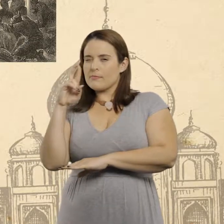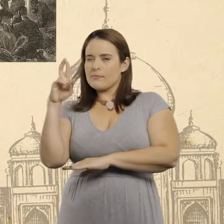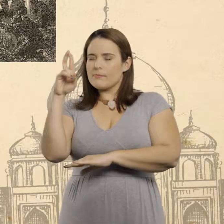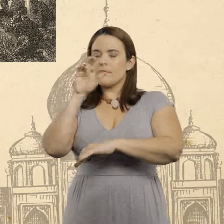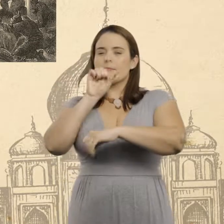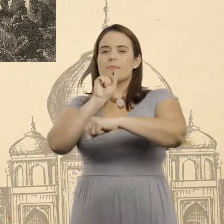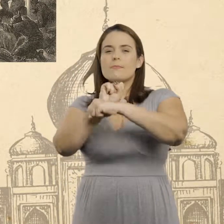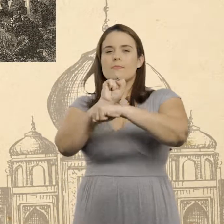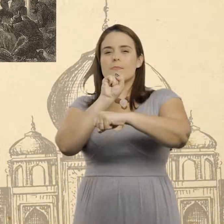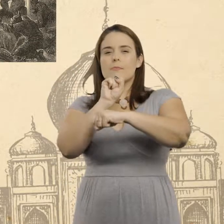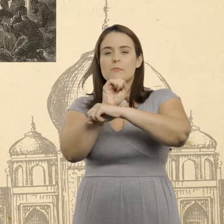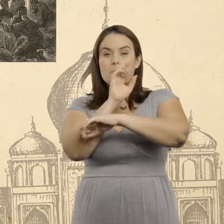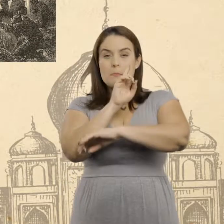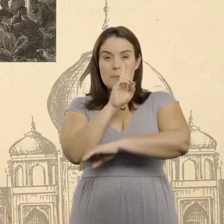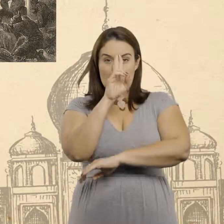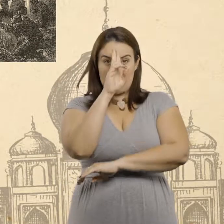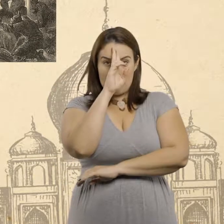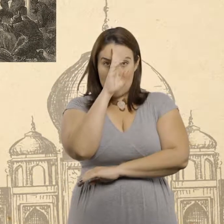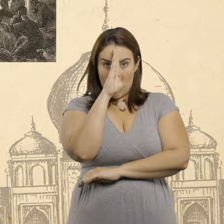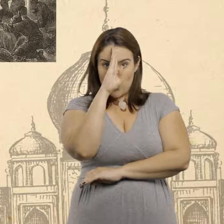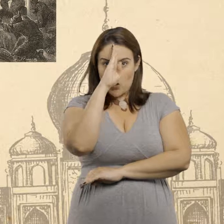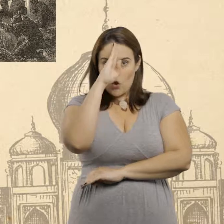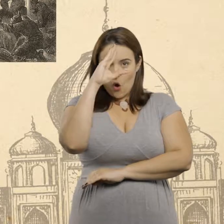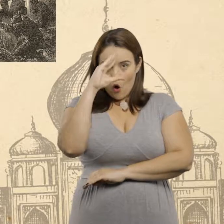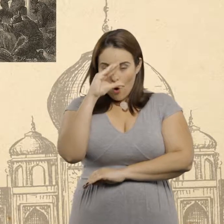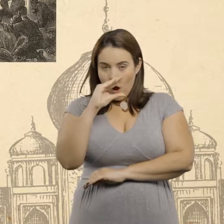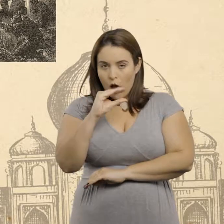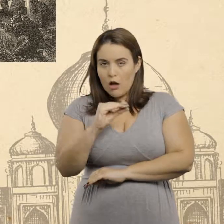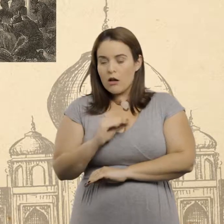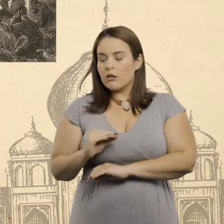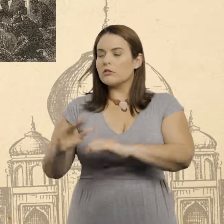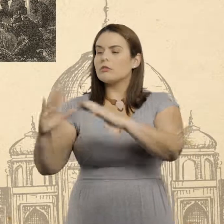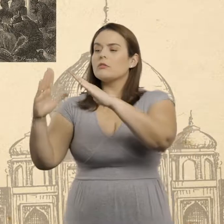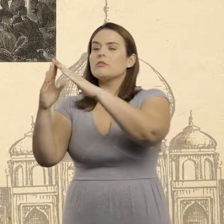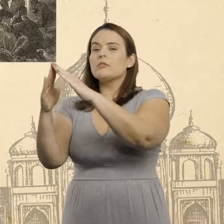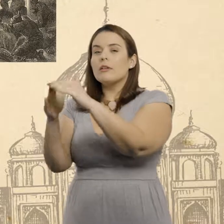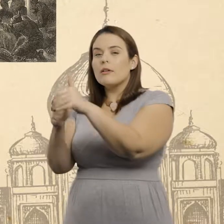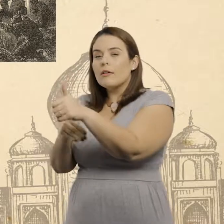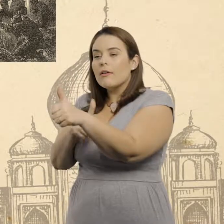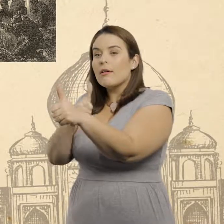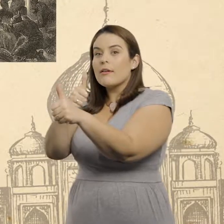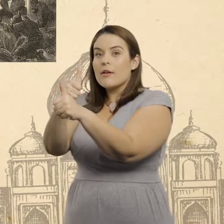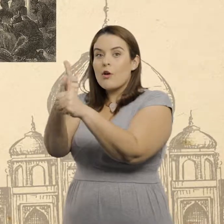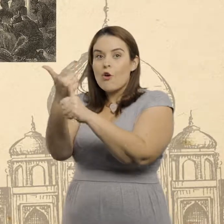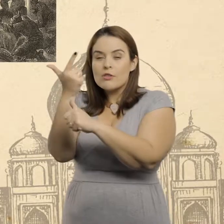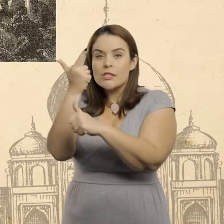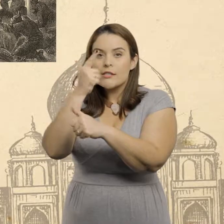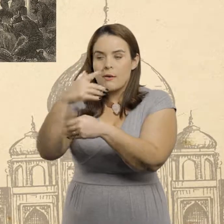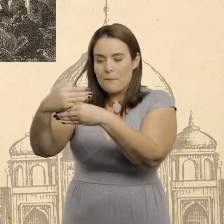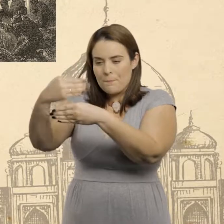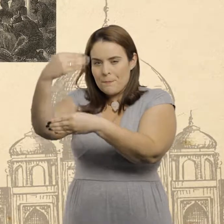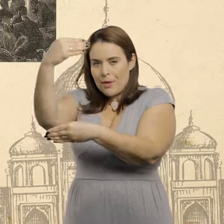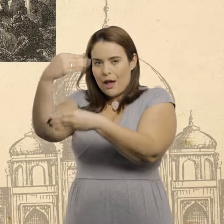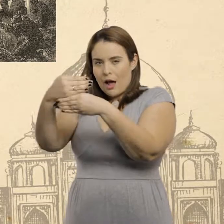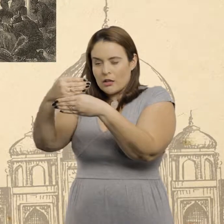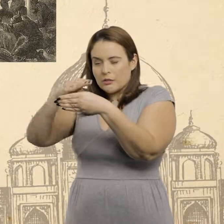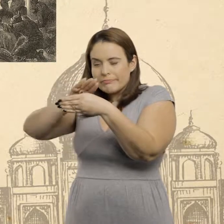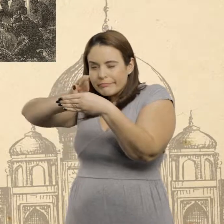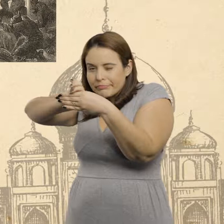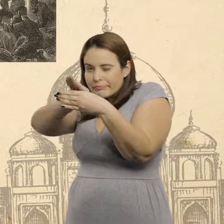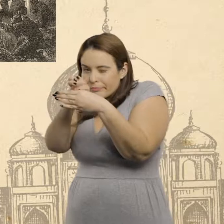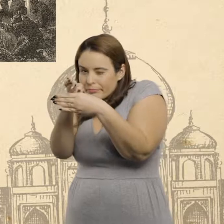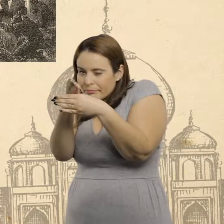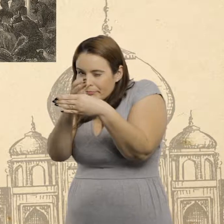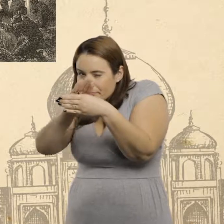vigiado. Eles esperaram um pouco. Quando era meia-noite, eles se aproximaram do templo e conseguiram fazer um buraco